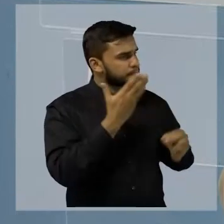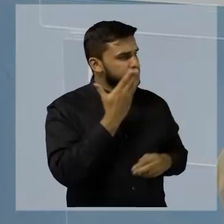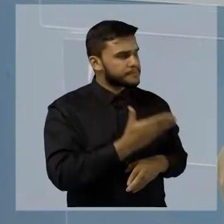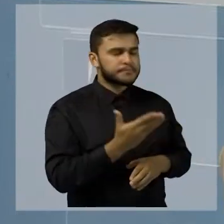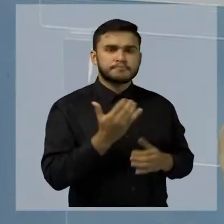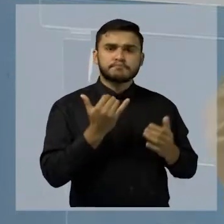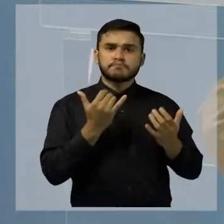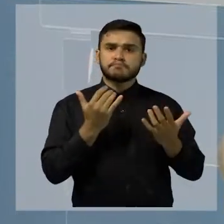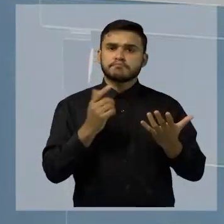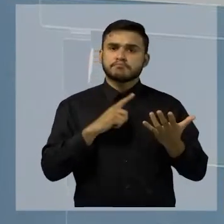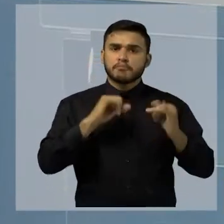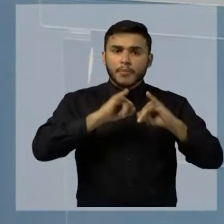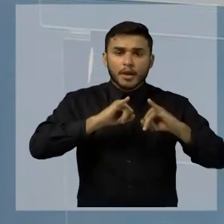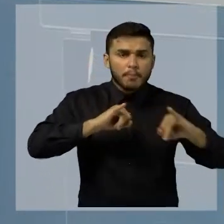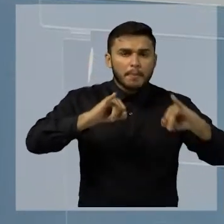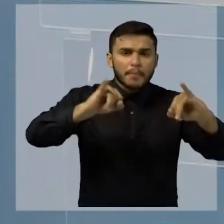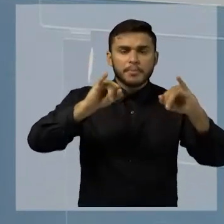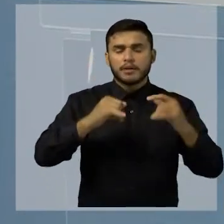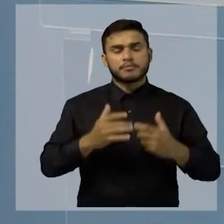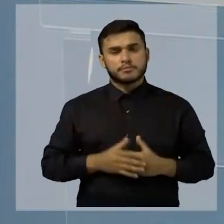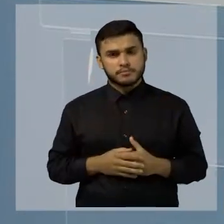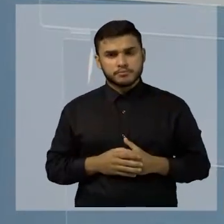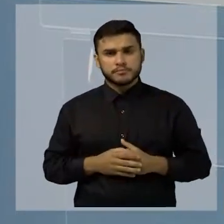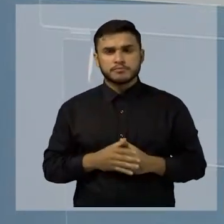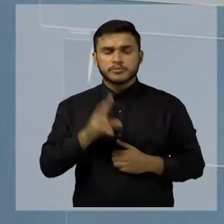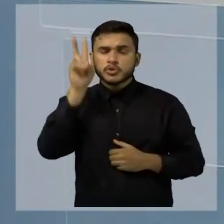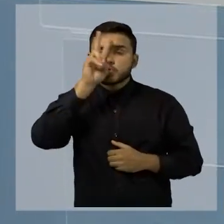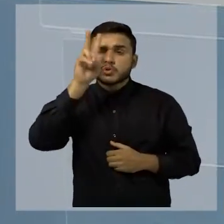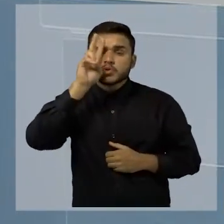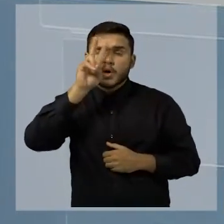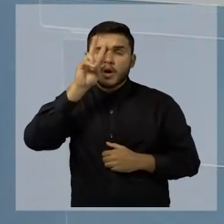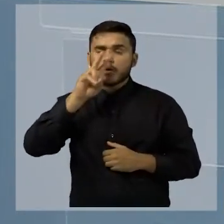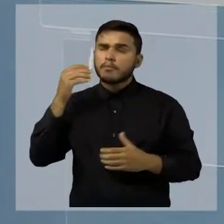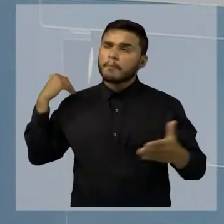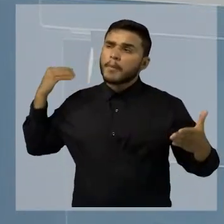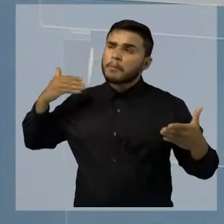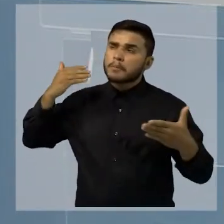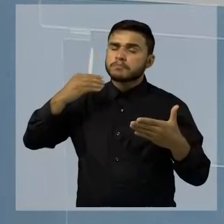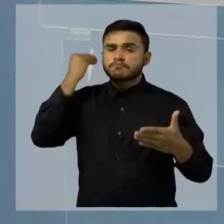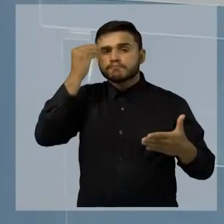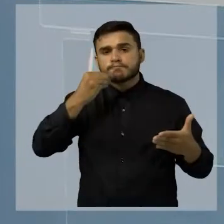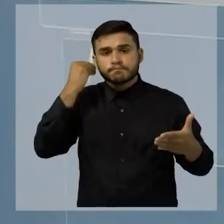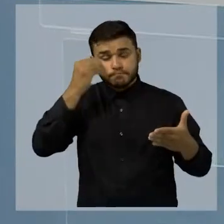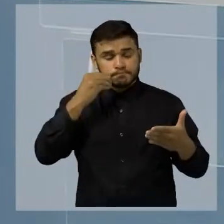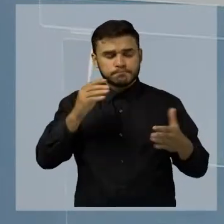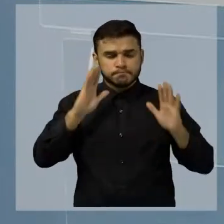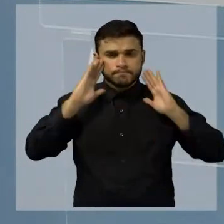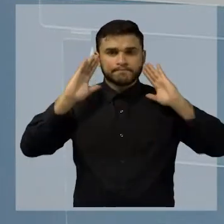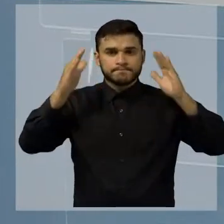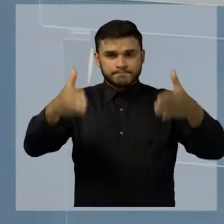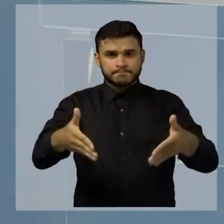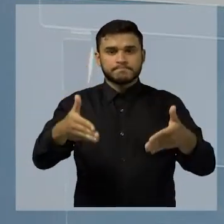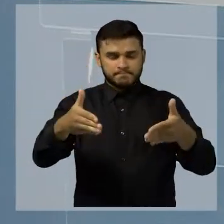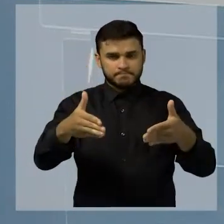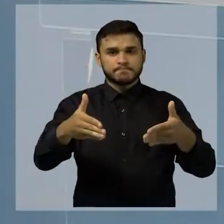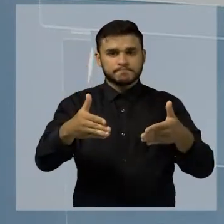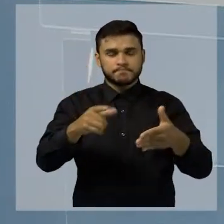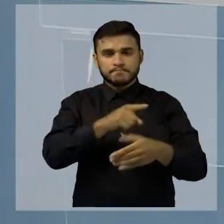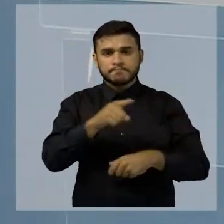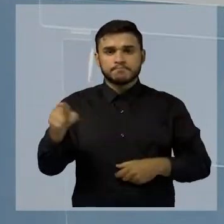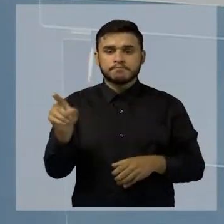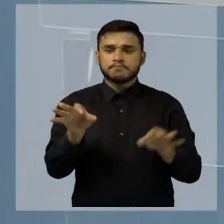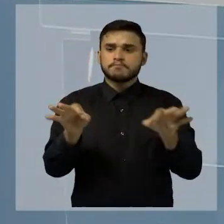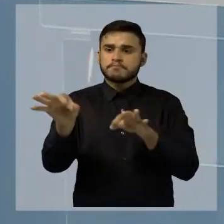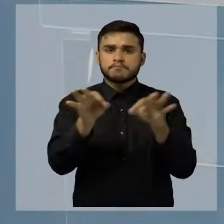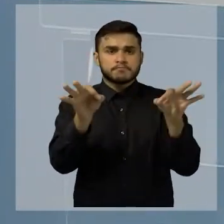têm história, não é? E que têm atuação muito concreta na busca da organização, na melhoria